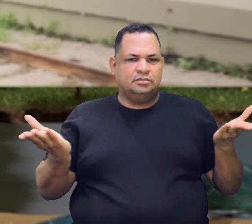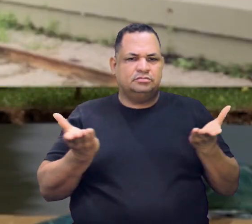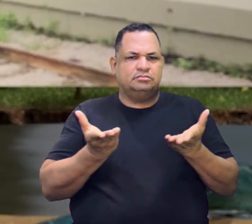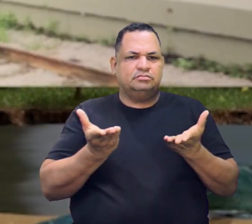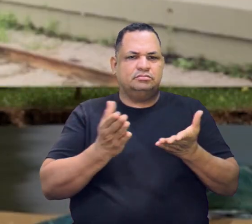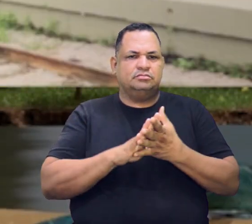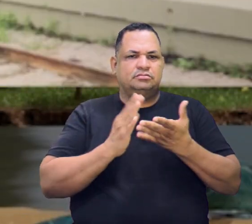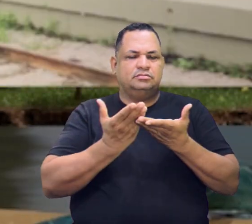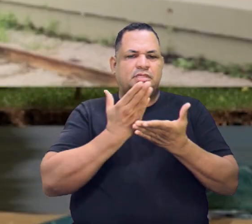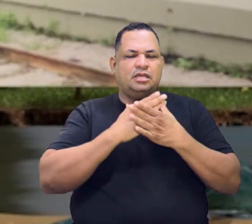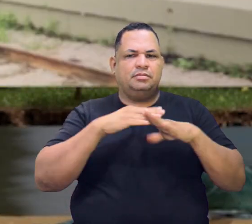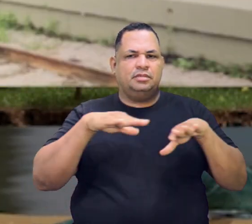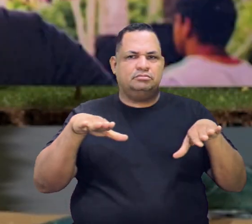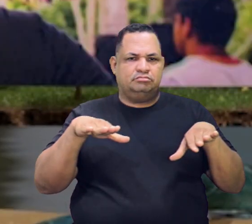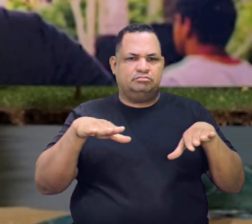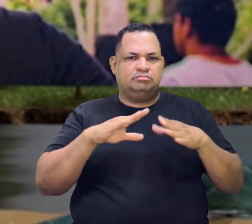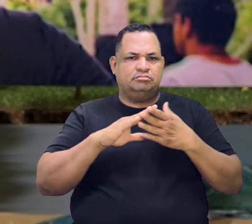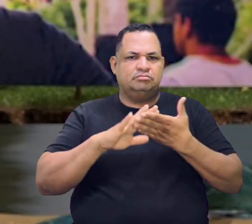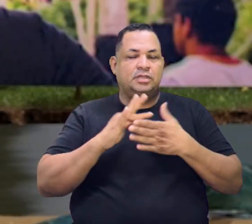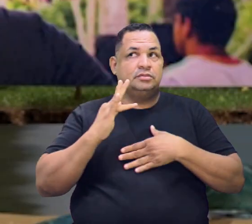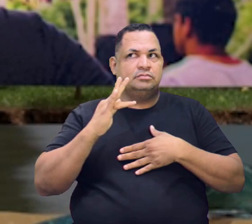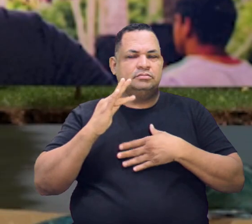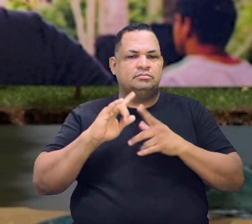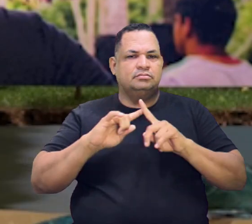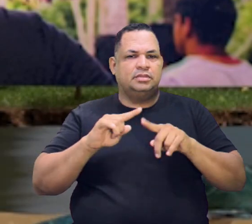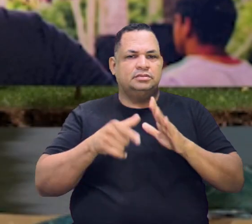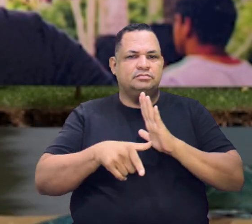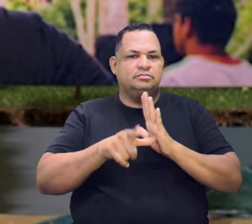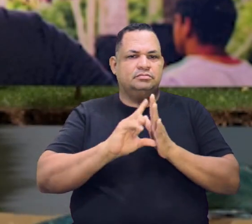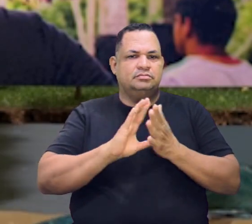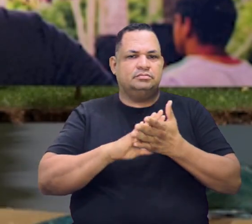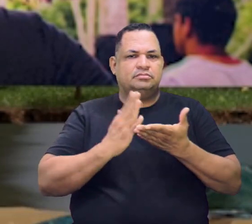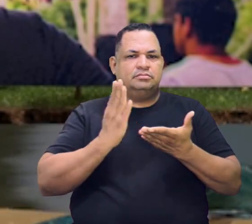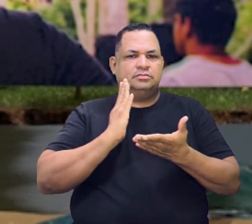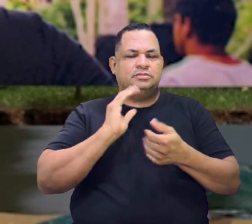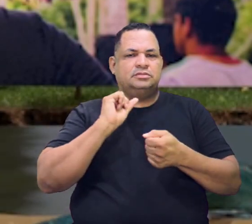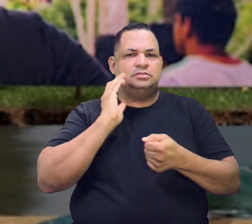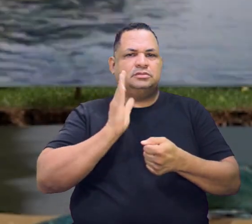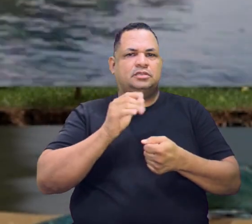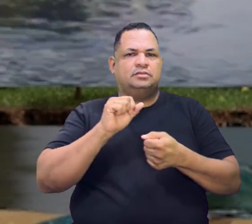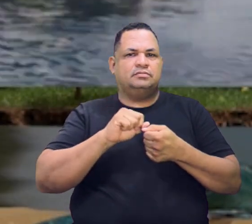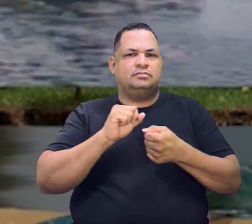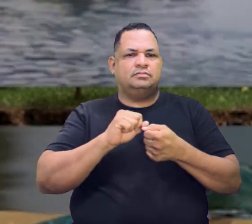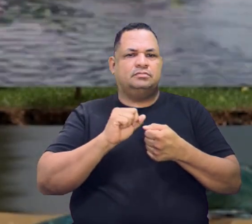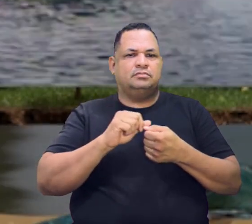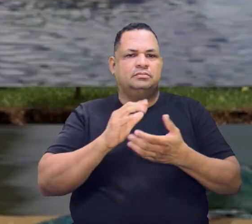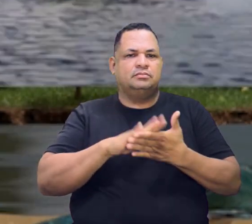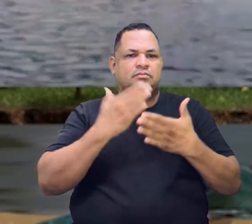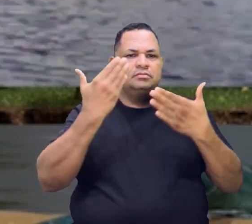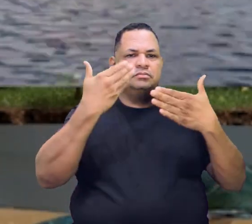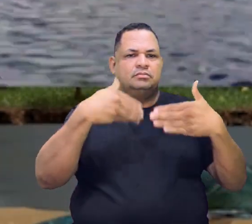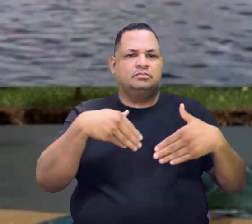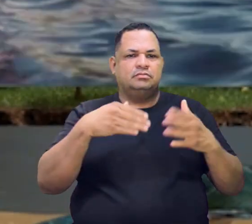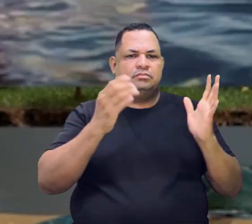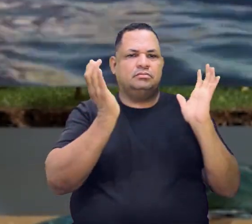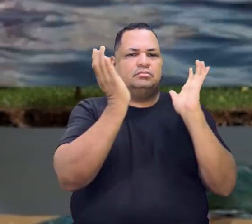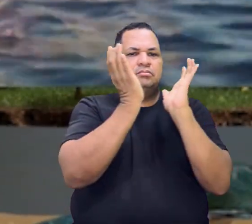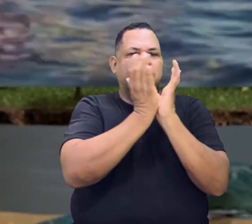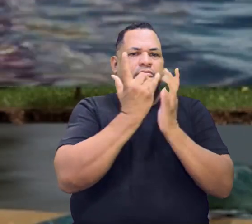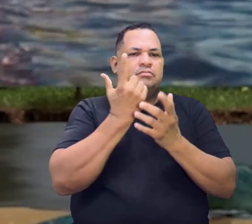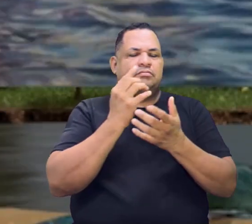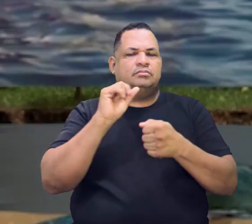estaremos se despedindo de vocês, em breve. Mas antes, vocês já fizeram a prova da primeira